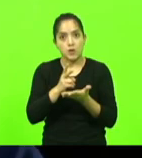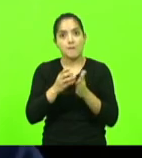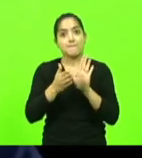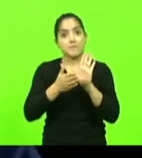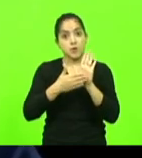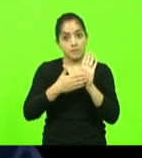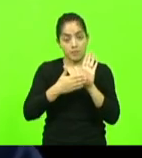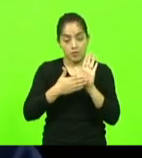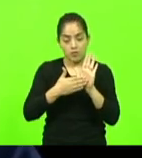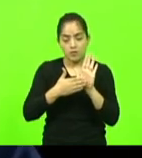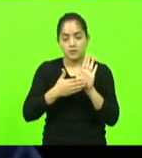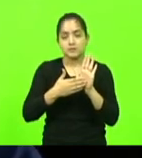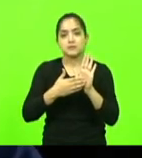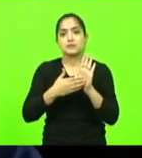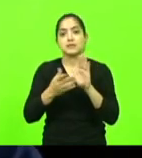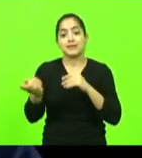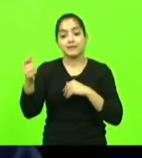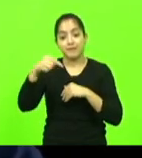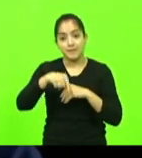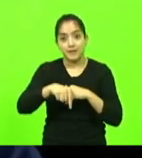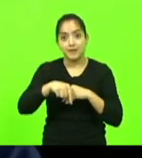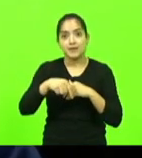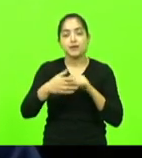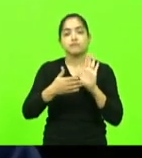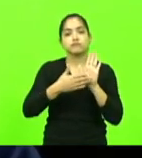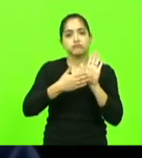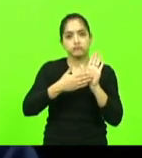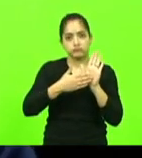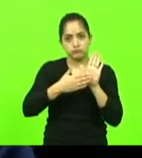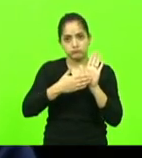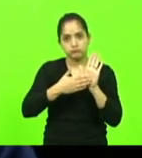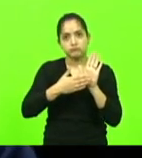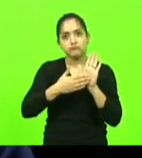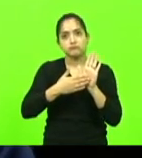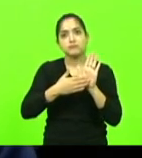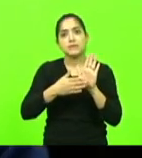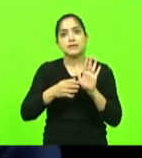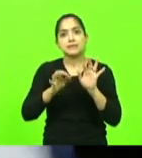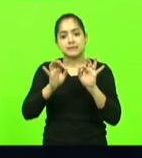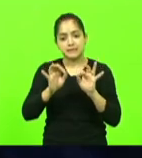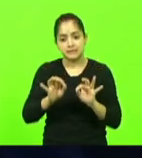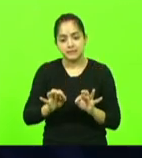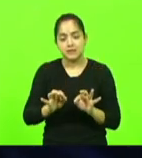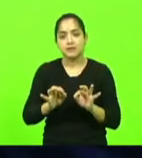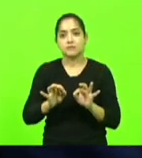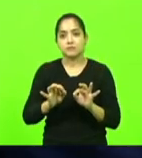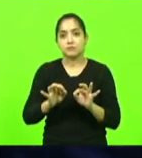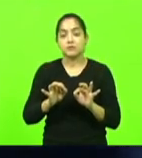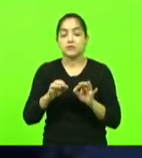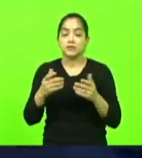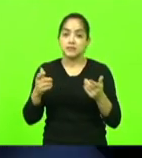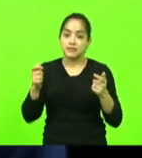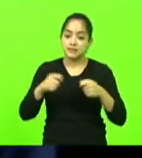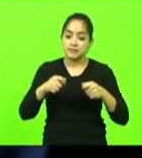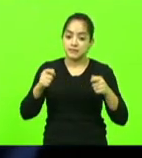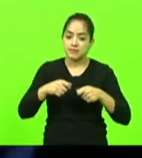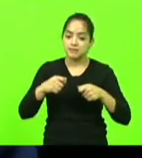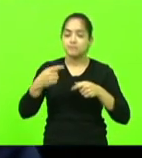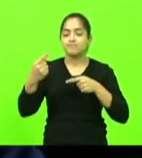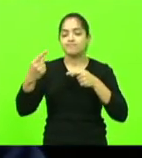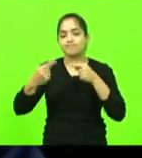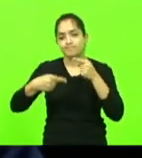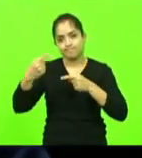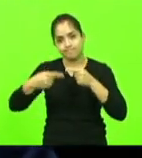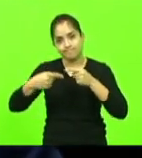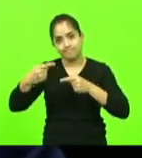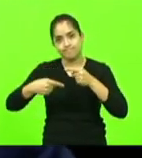que venha para cá, seja uma proposta consistente e a gente possa, ainda em debate, quem